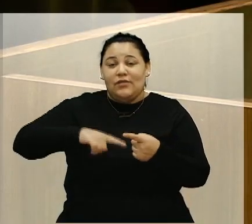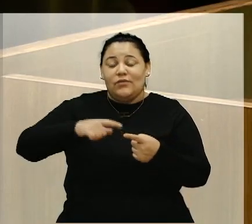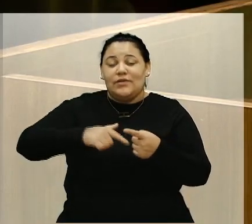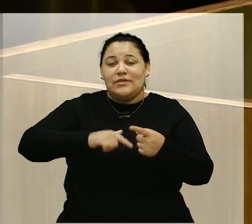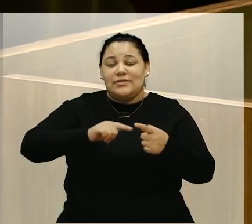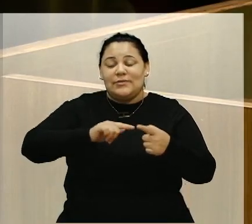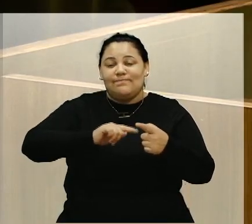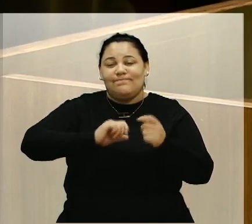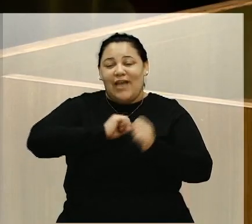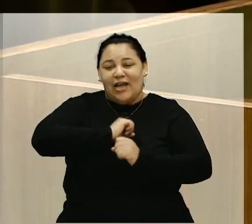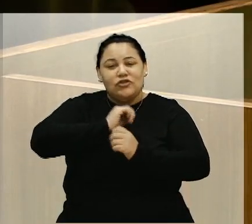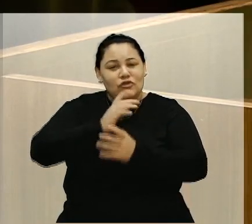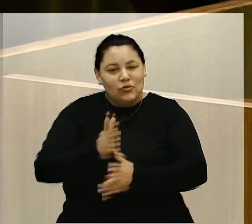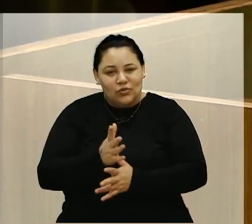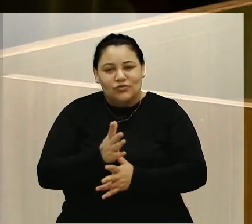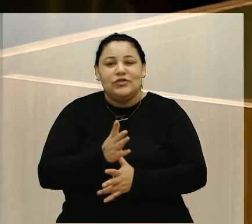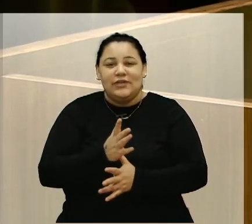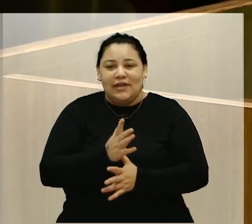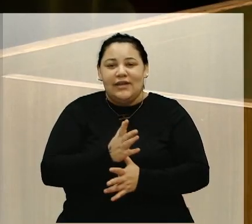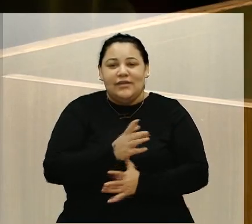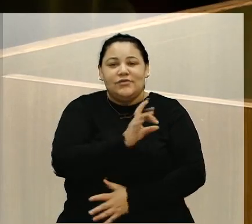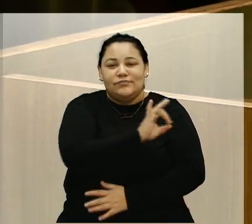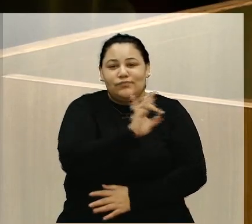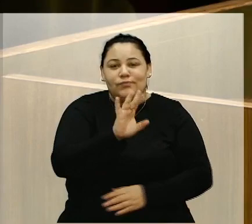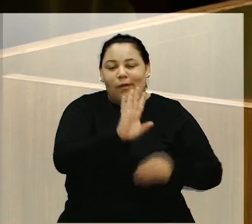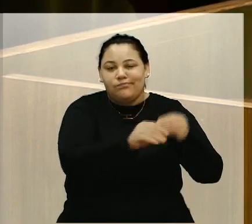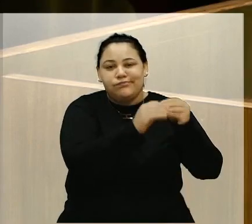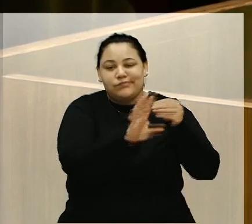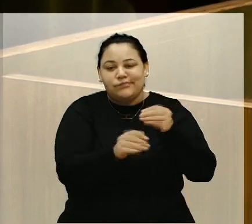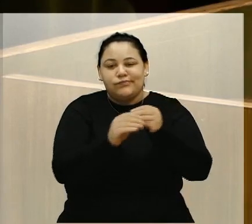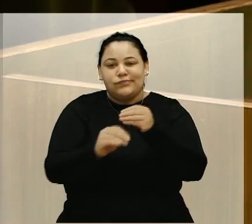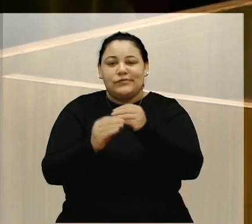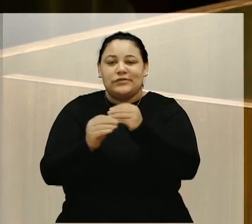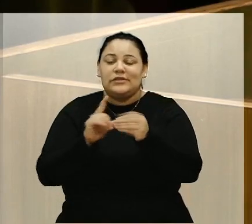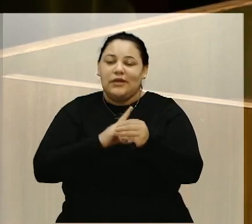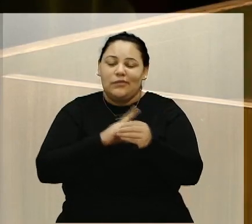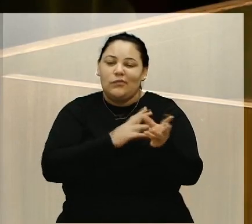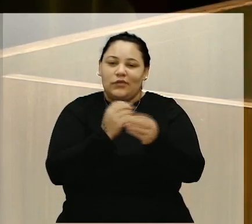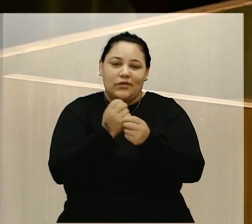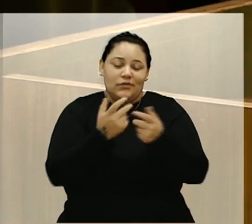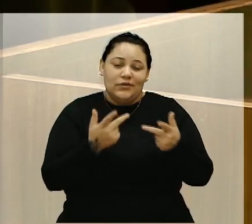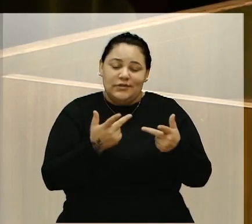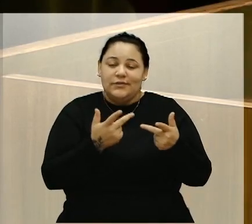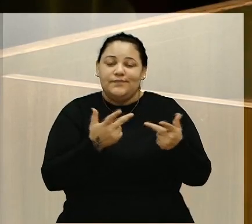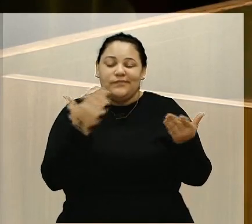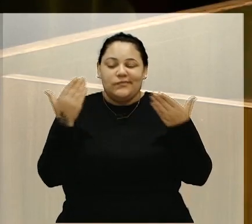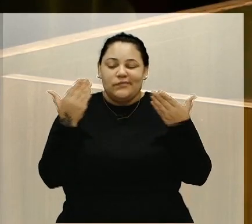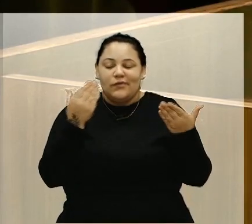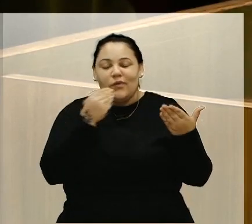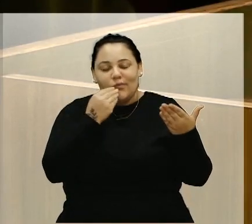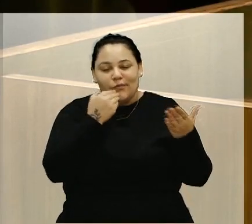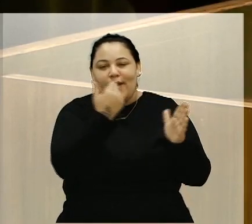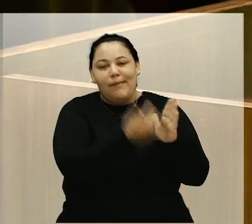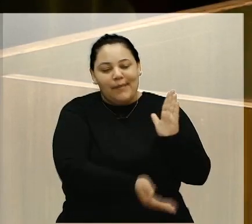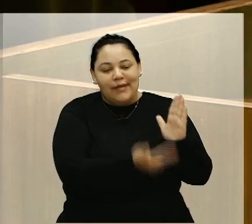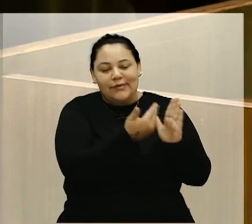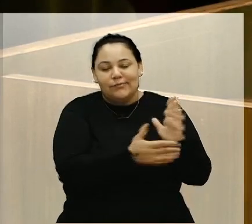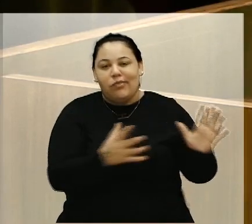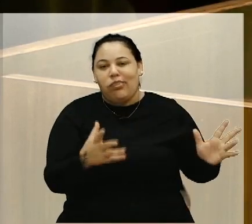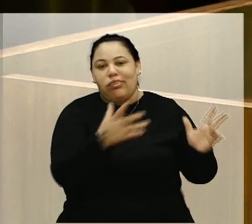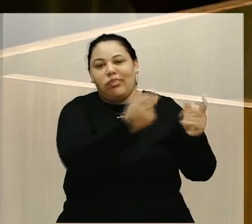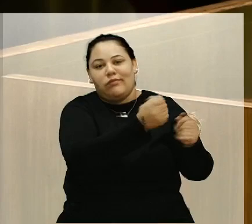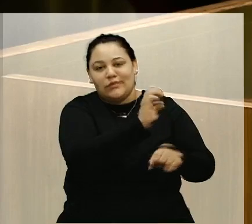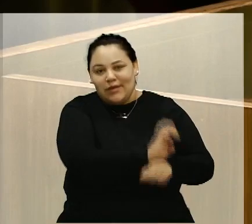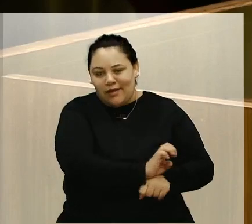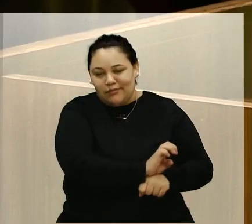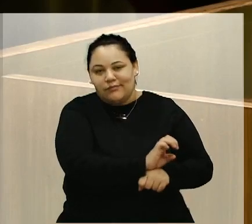que somada são muitas, apesar da perda, né, que nosso estado teve, falta